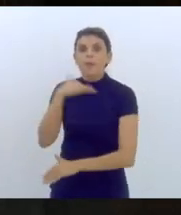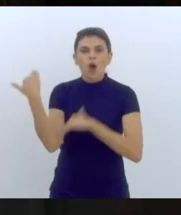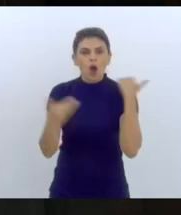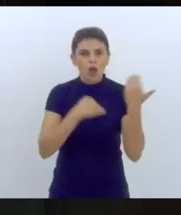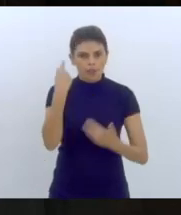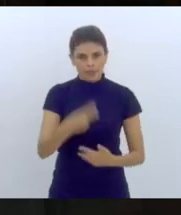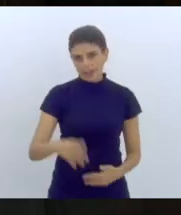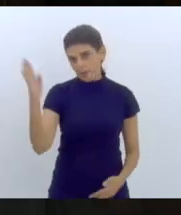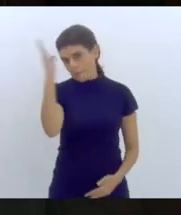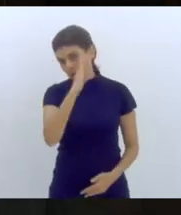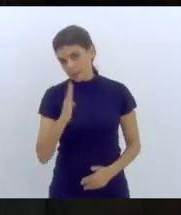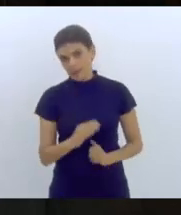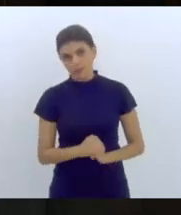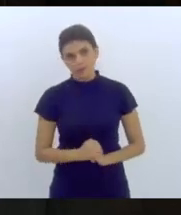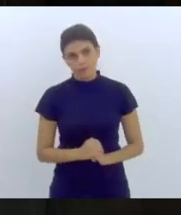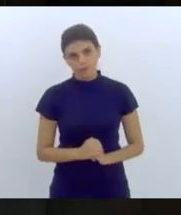Brasil.